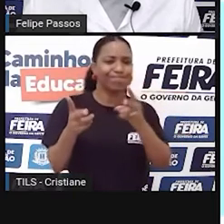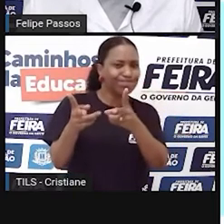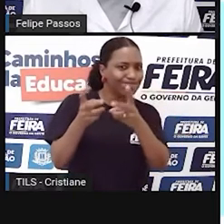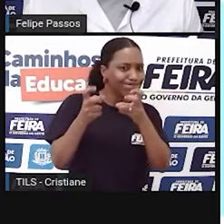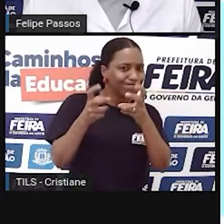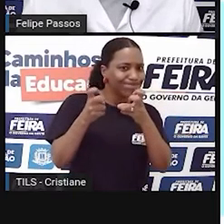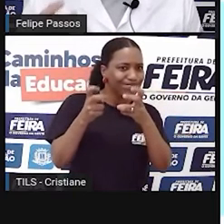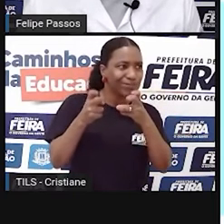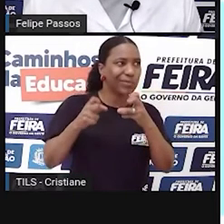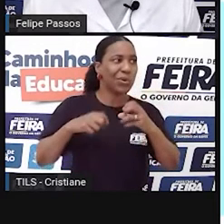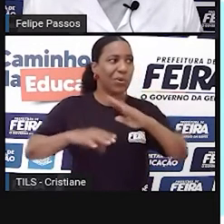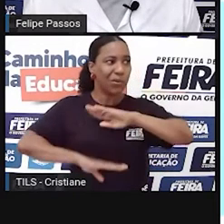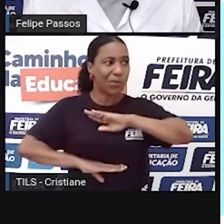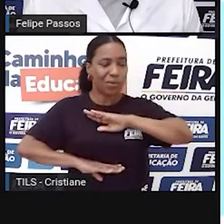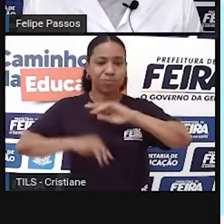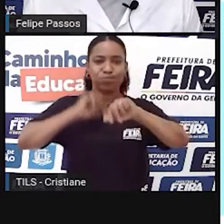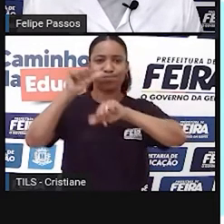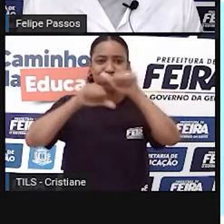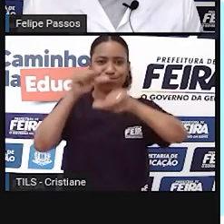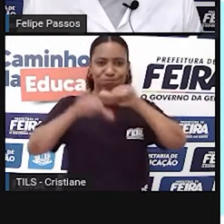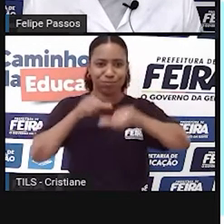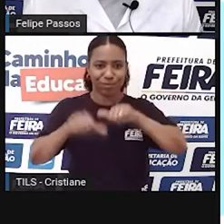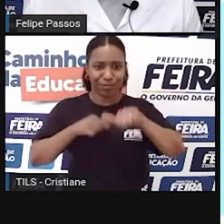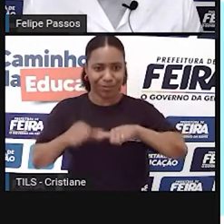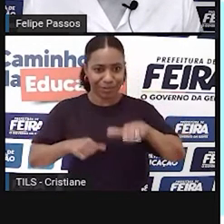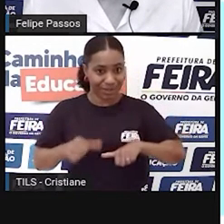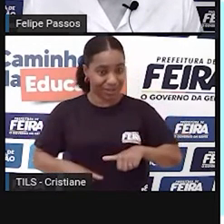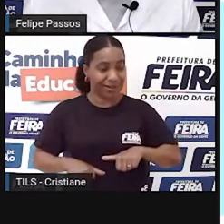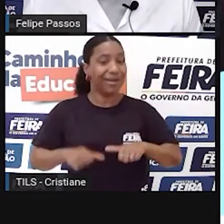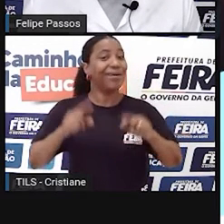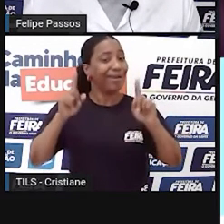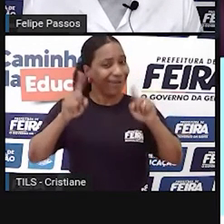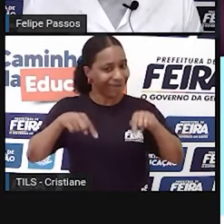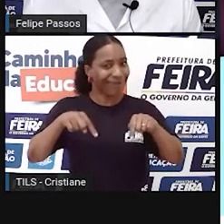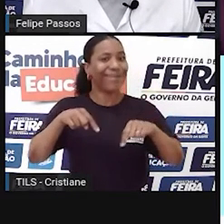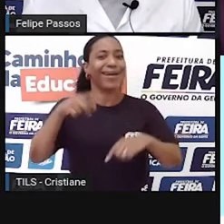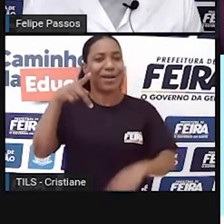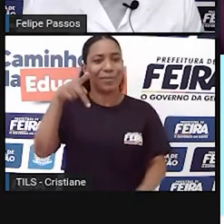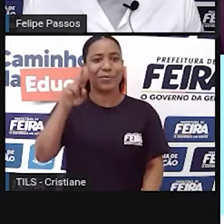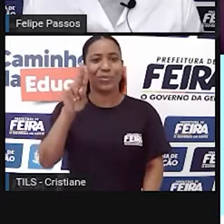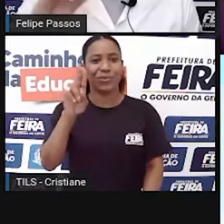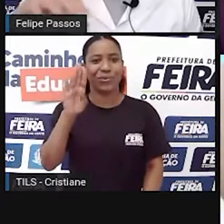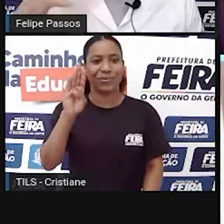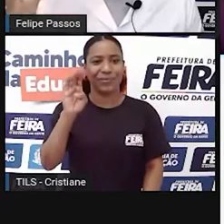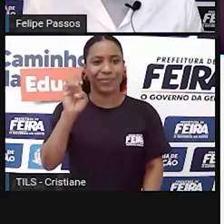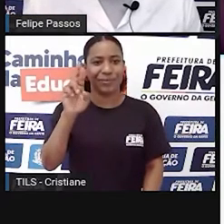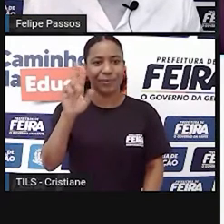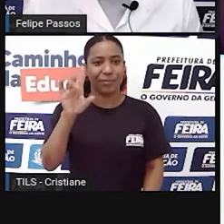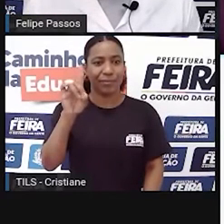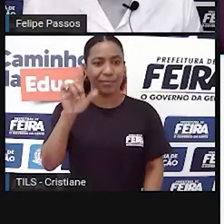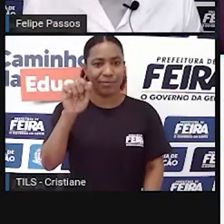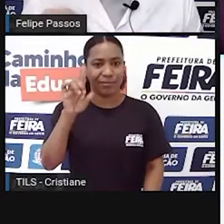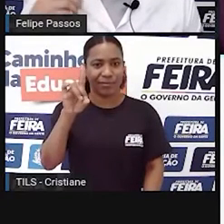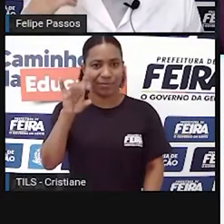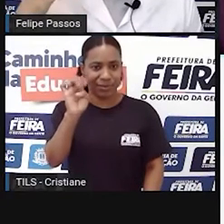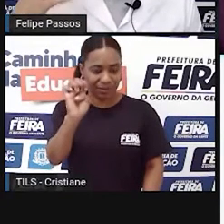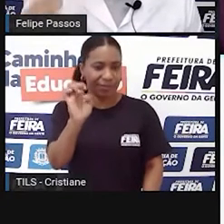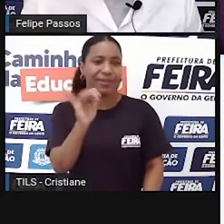vão mudar e que a gente reconhece esse momento como puberdade, certo? Alguns exemplos aqui,